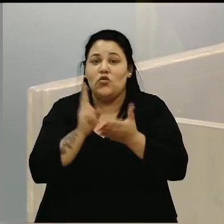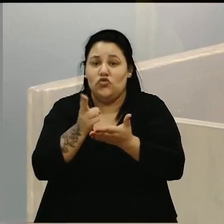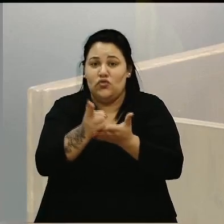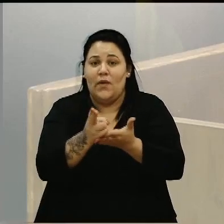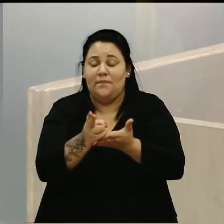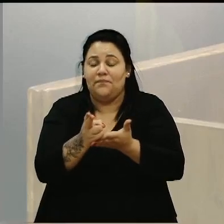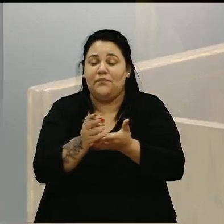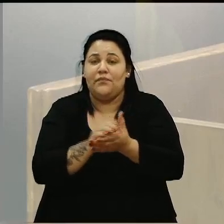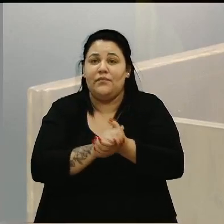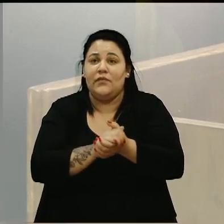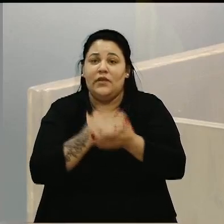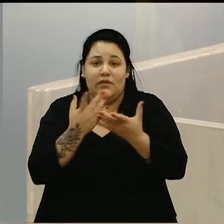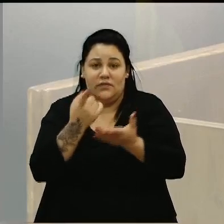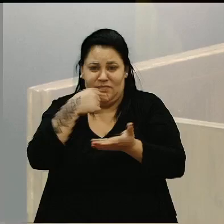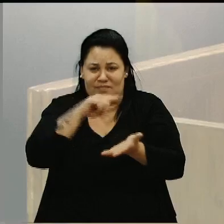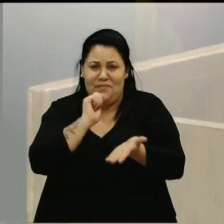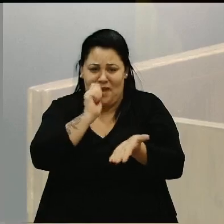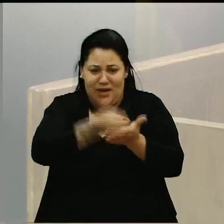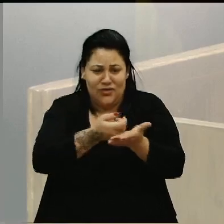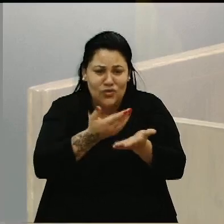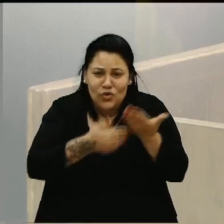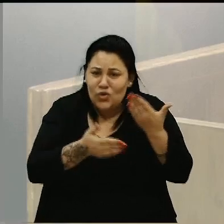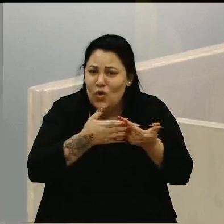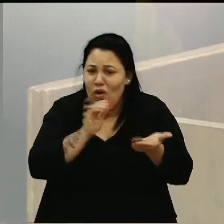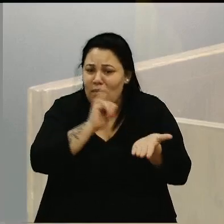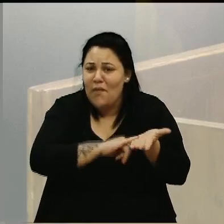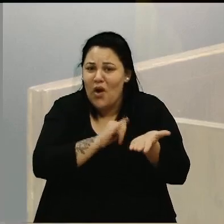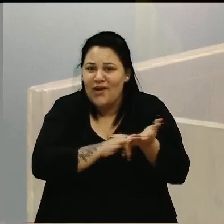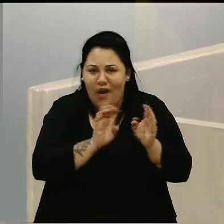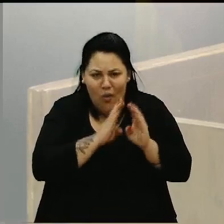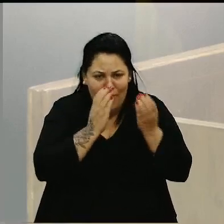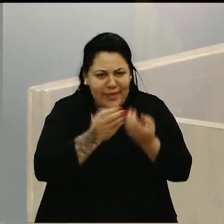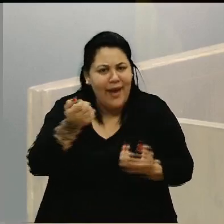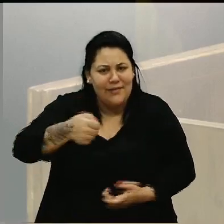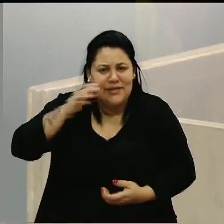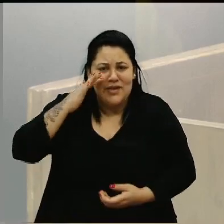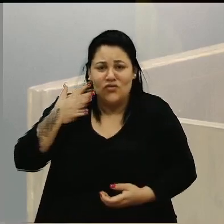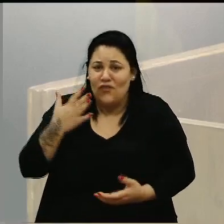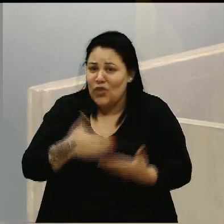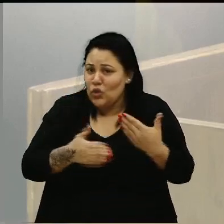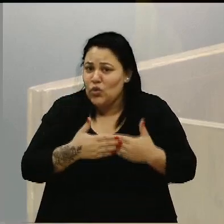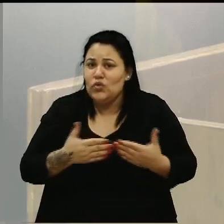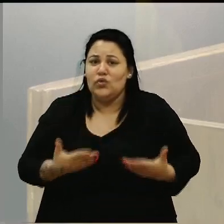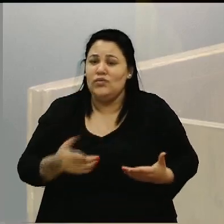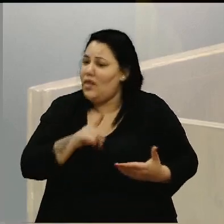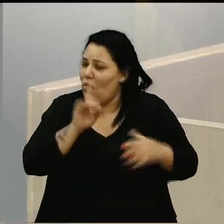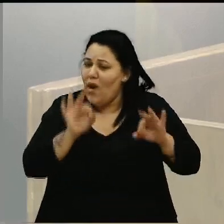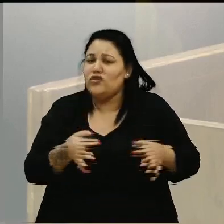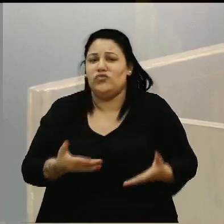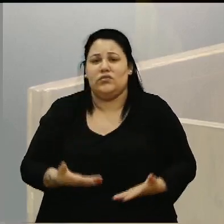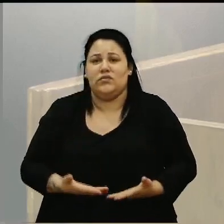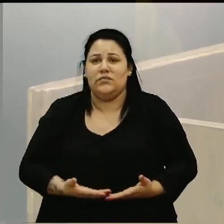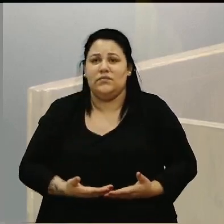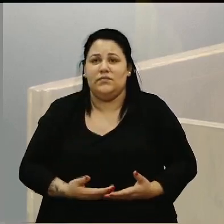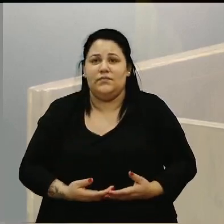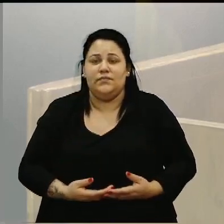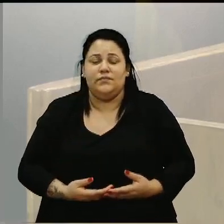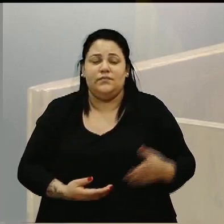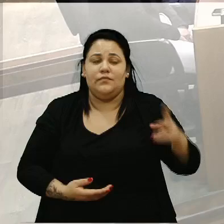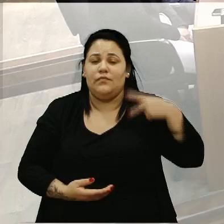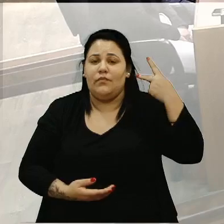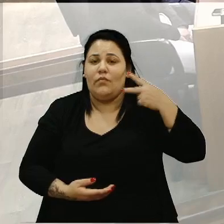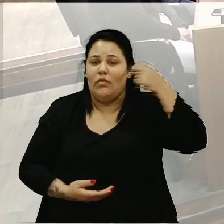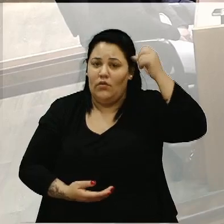que mesmo pagando todos os impostos, é a comunidade que tem que resolver tudo sempre? Não é justo. Seu à parte, vereador Xuxa.